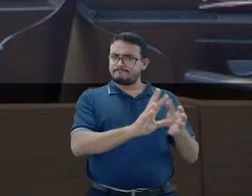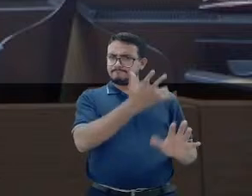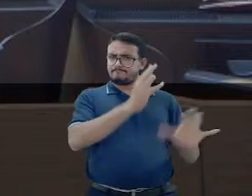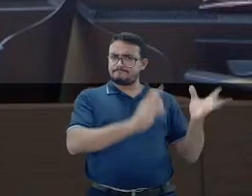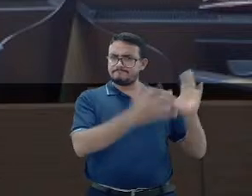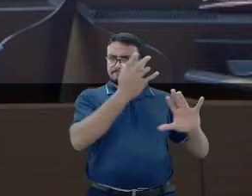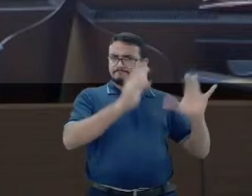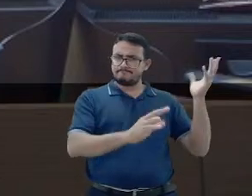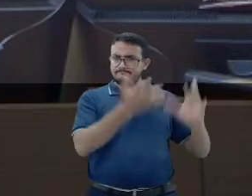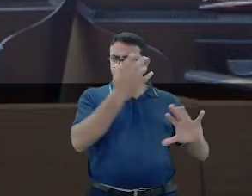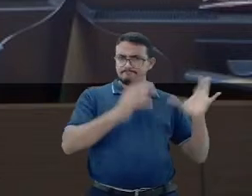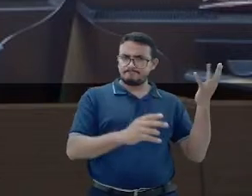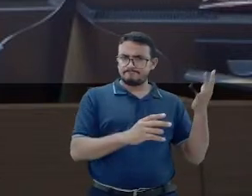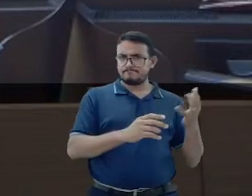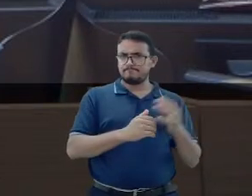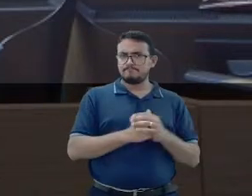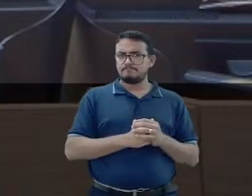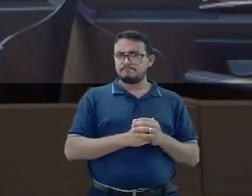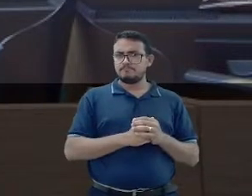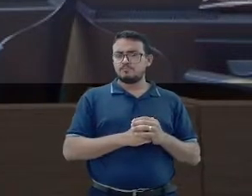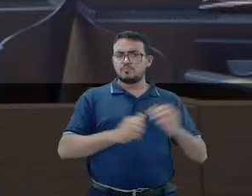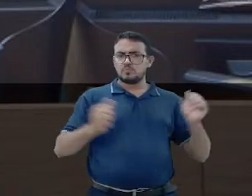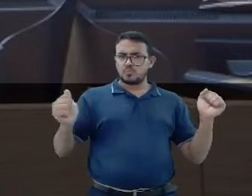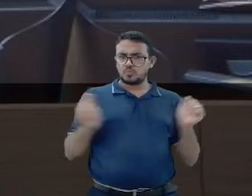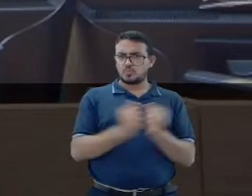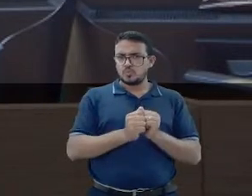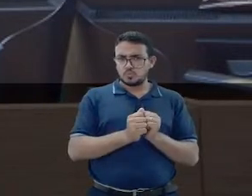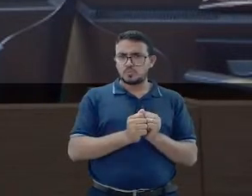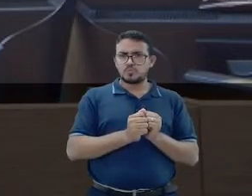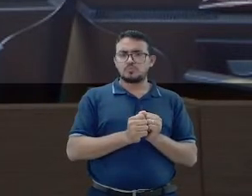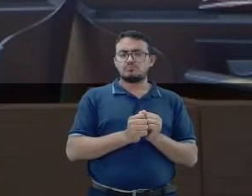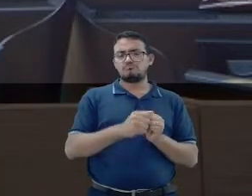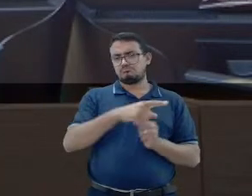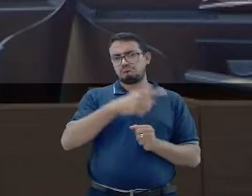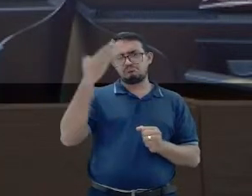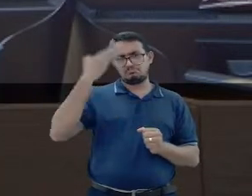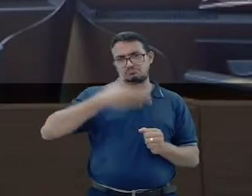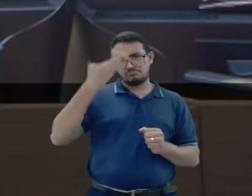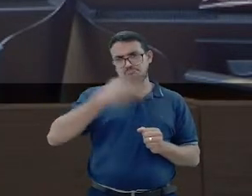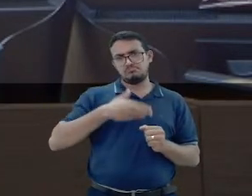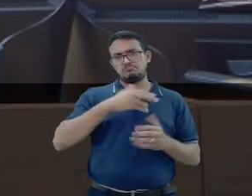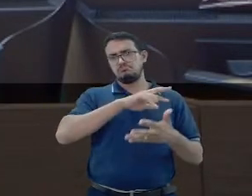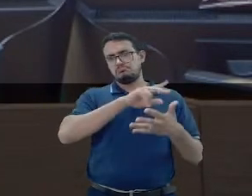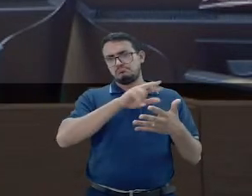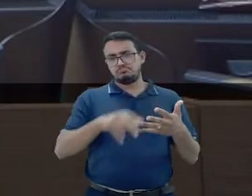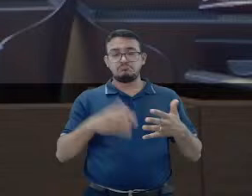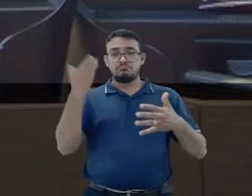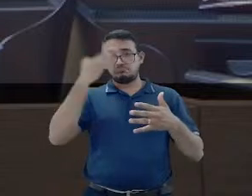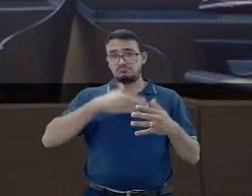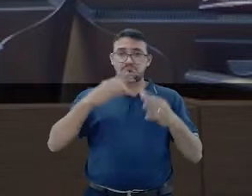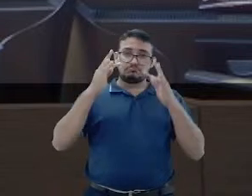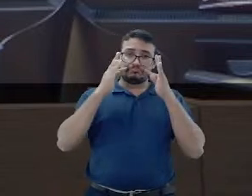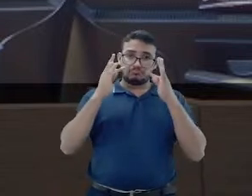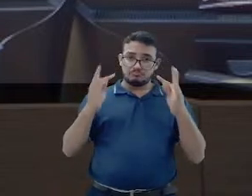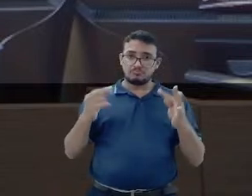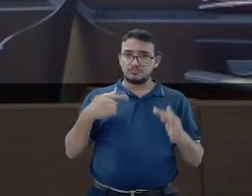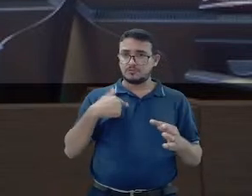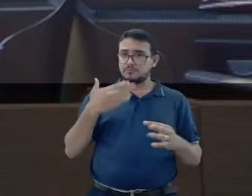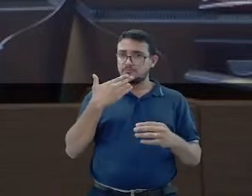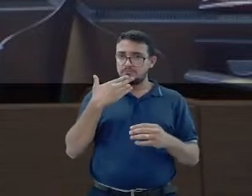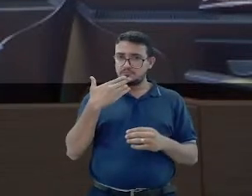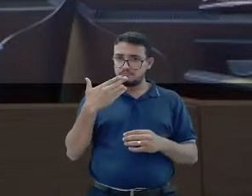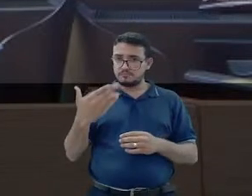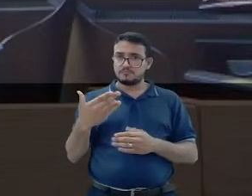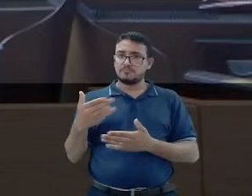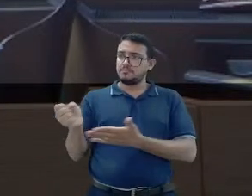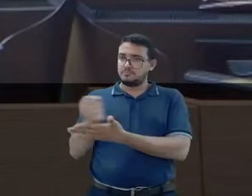em confronto com o acervo probatório produzido, notadamente a prova testemunhal, razão pelo qual peço vênia para adotar os